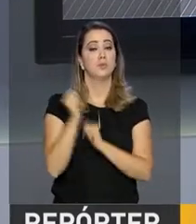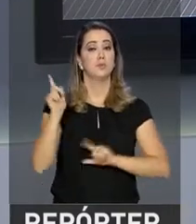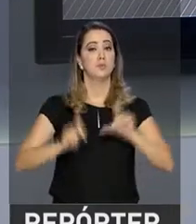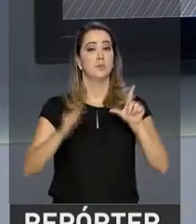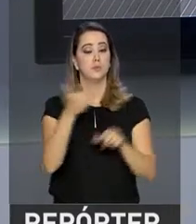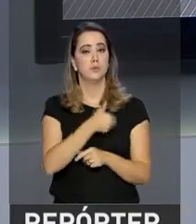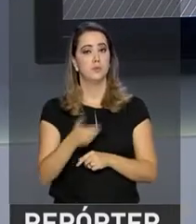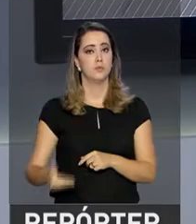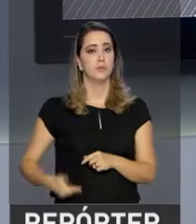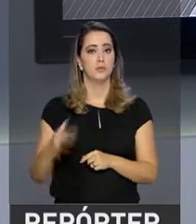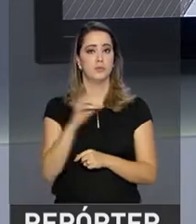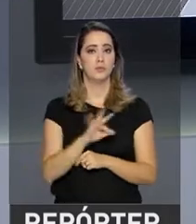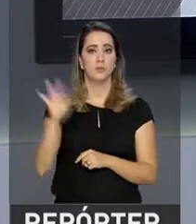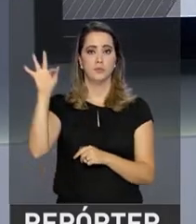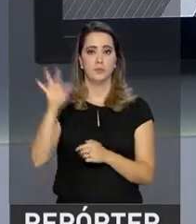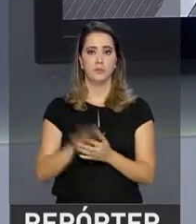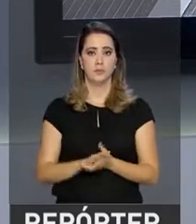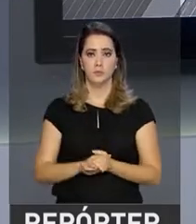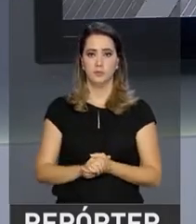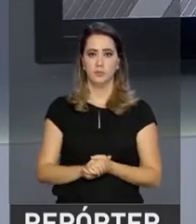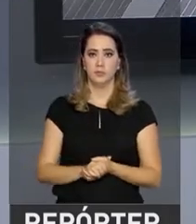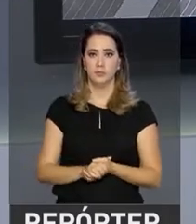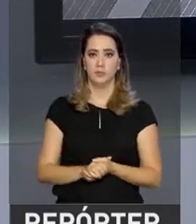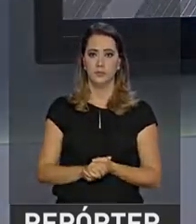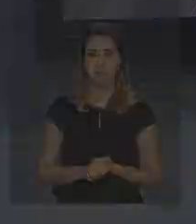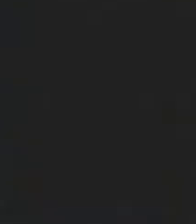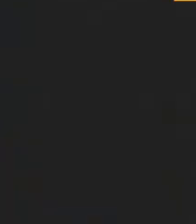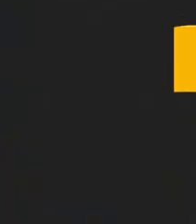e nbr a tv do governo federal